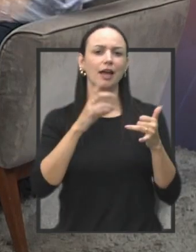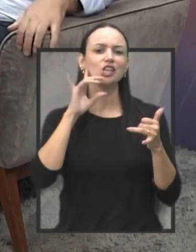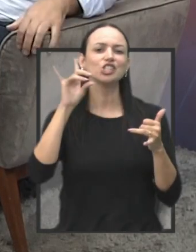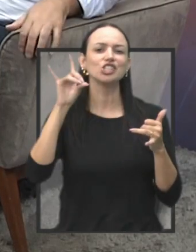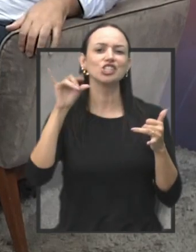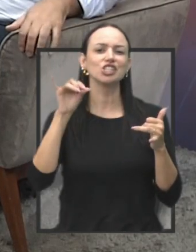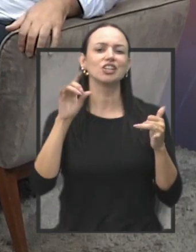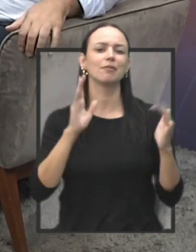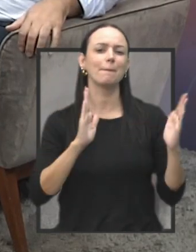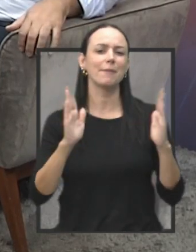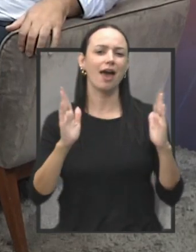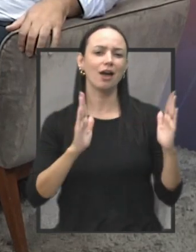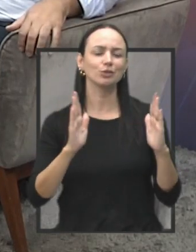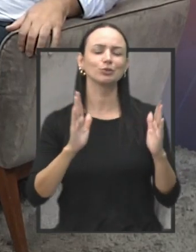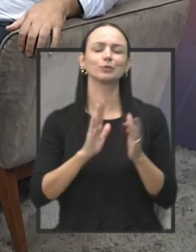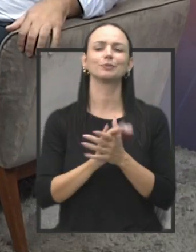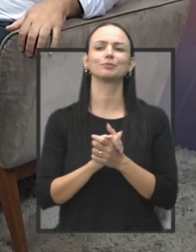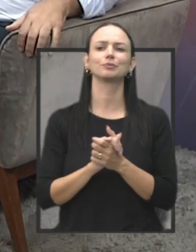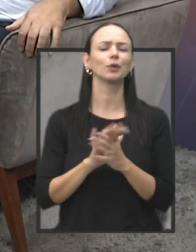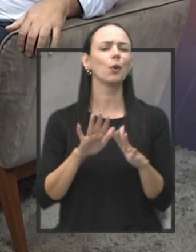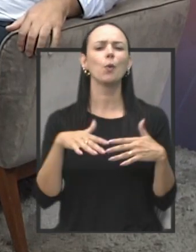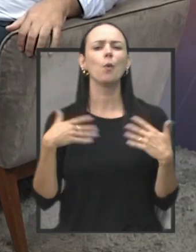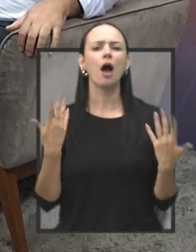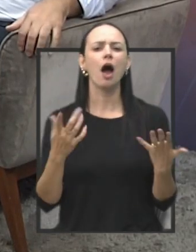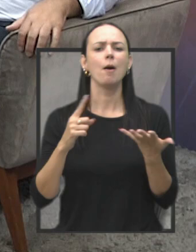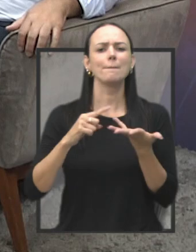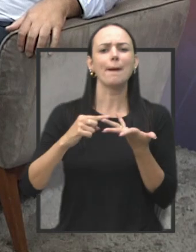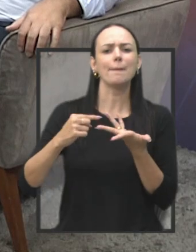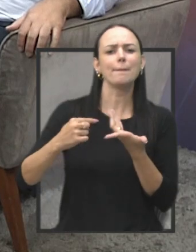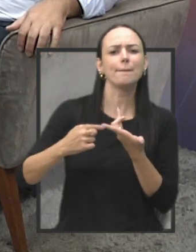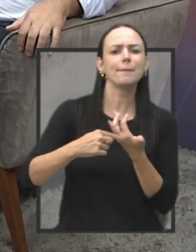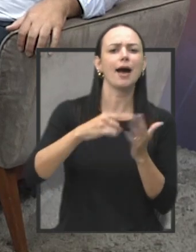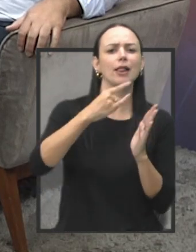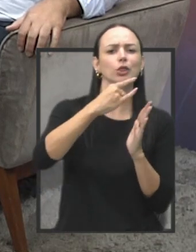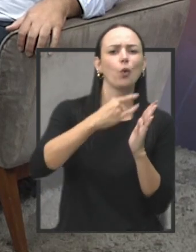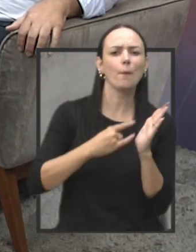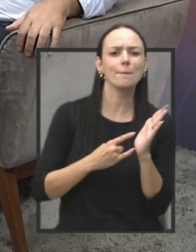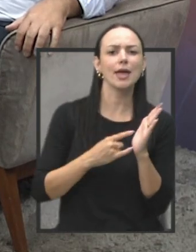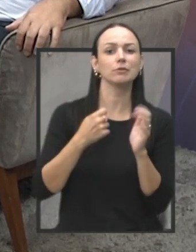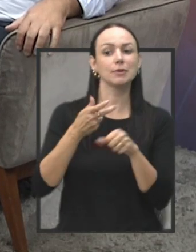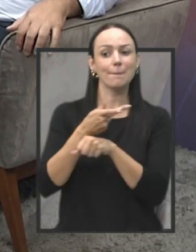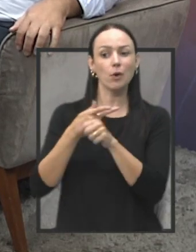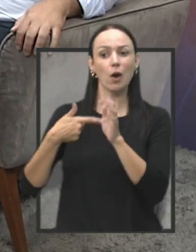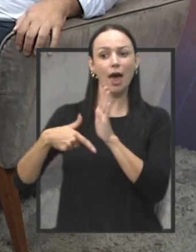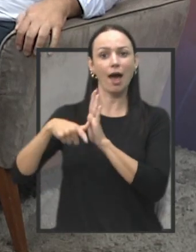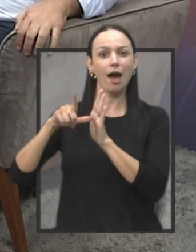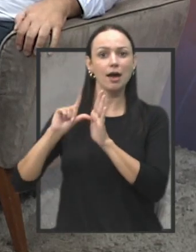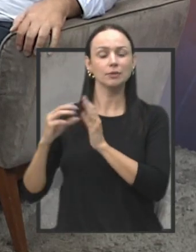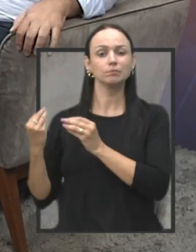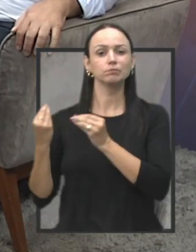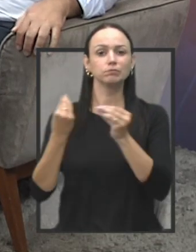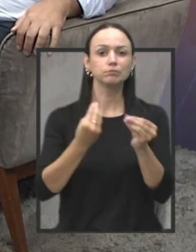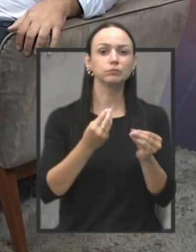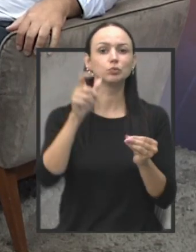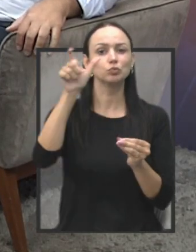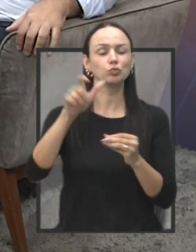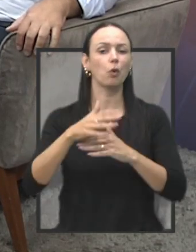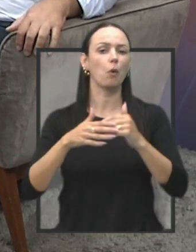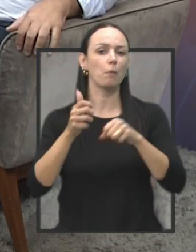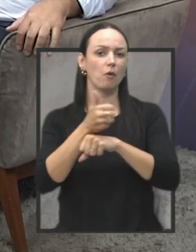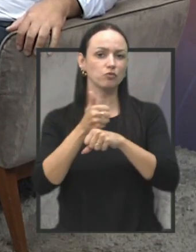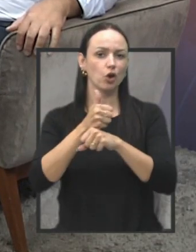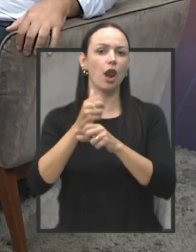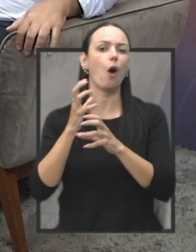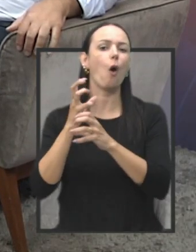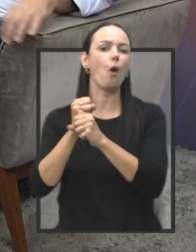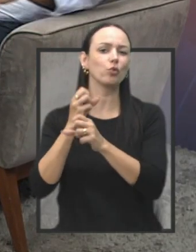assim, quais são os documentos que as pessoas precisam realmente procurar com antecedência e levar o quanto antes, né, para um contador de confiança para fazer